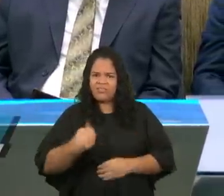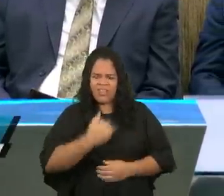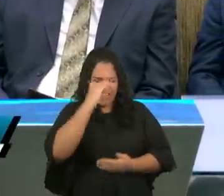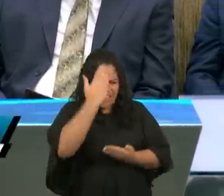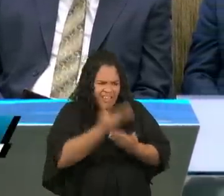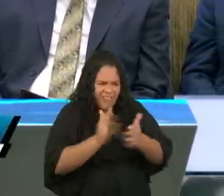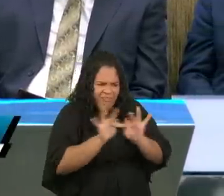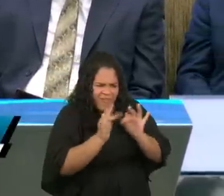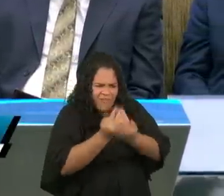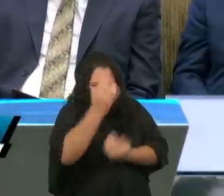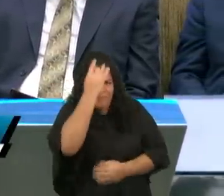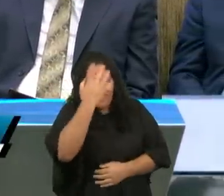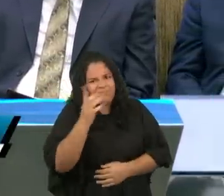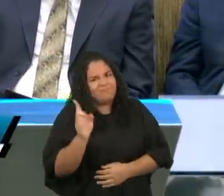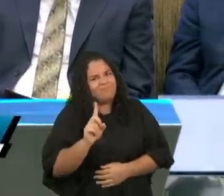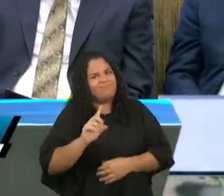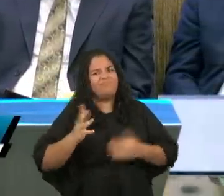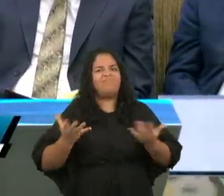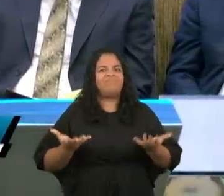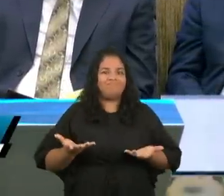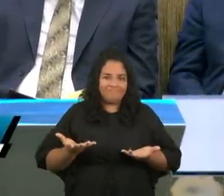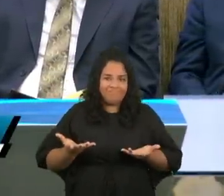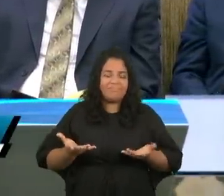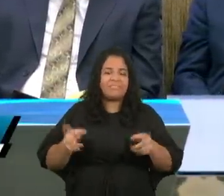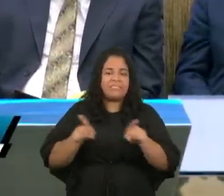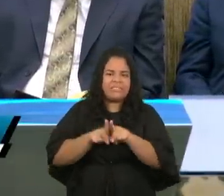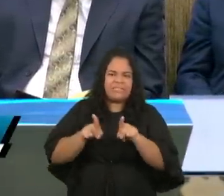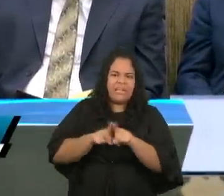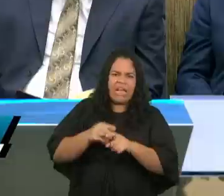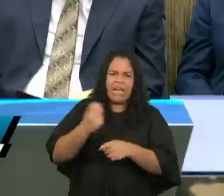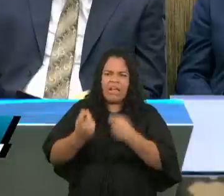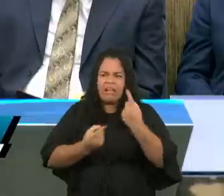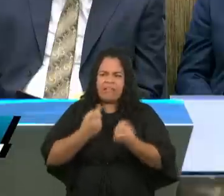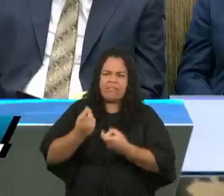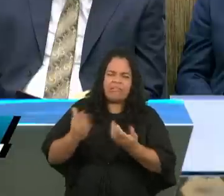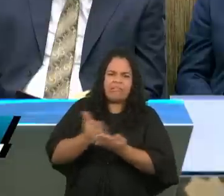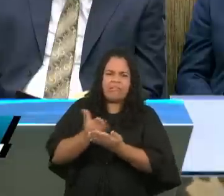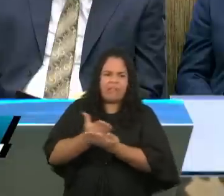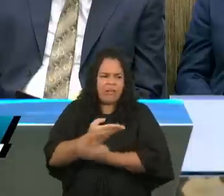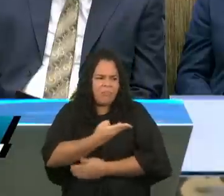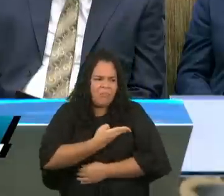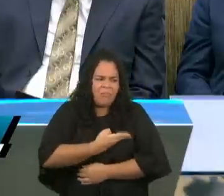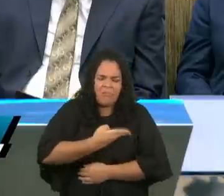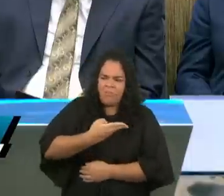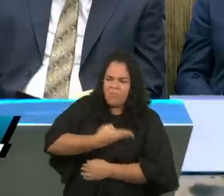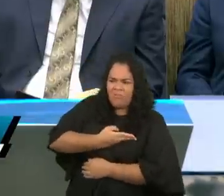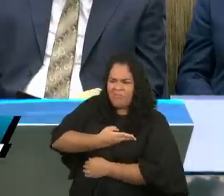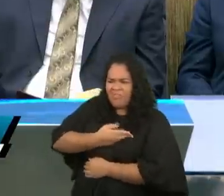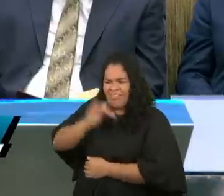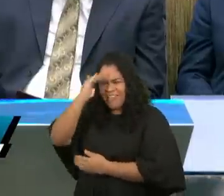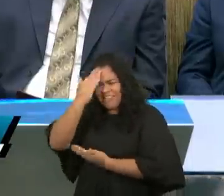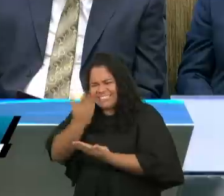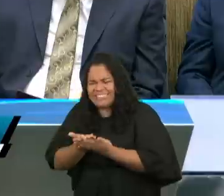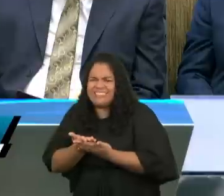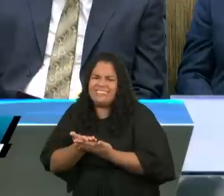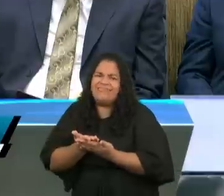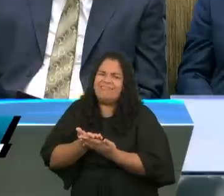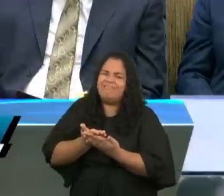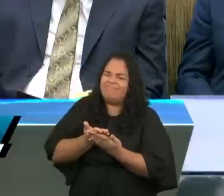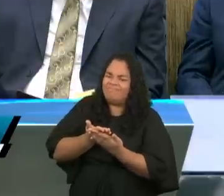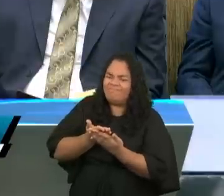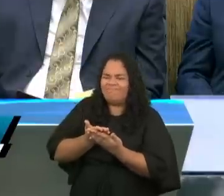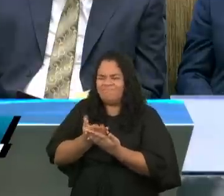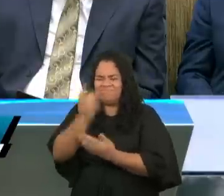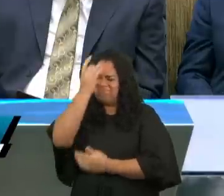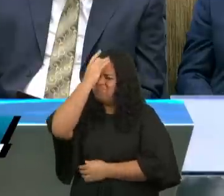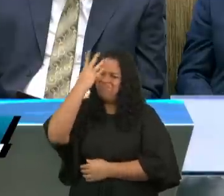e, pior ainda, nas informações. Nós estamos vivendo no tempo das notícias fakes, das